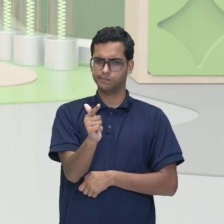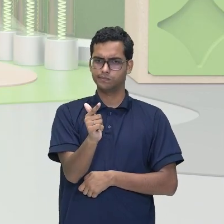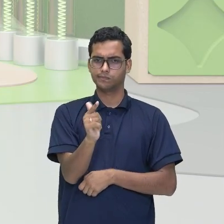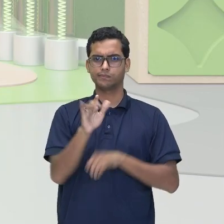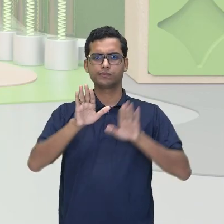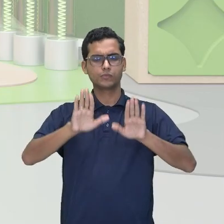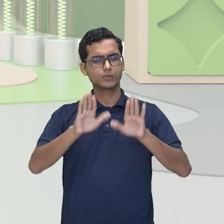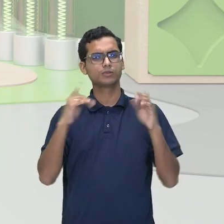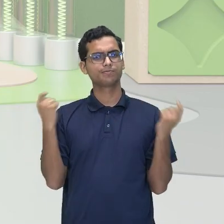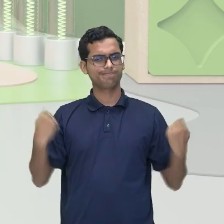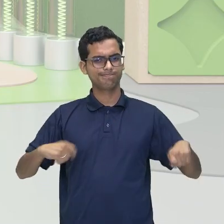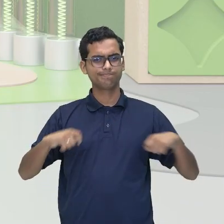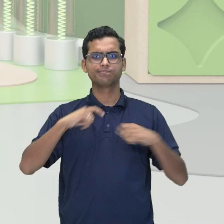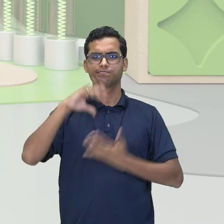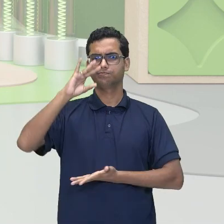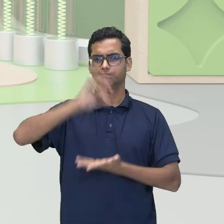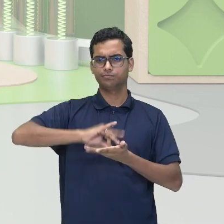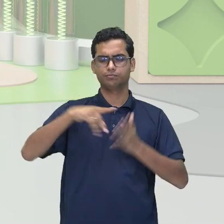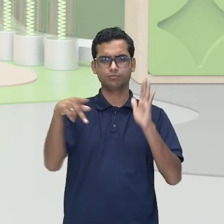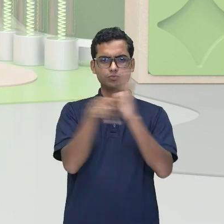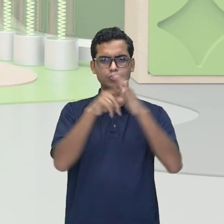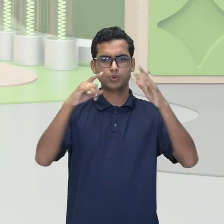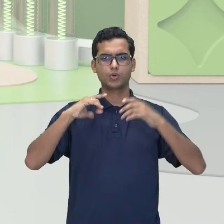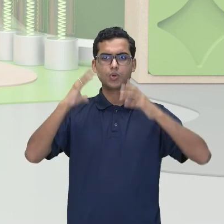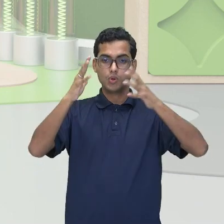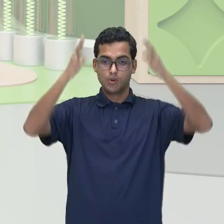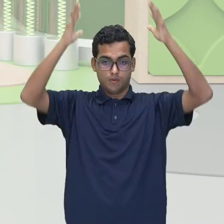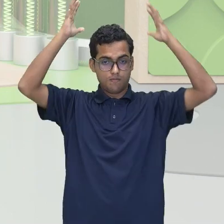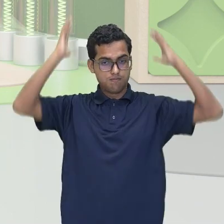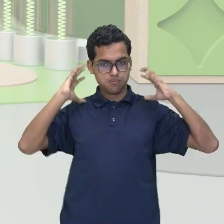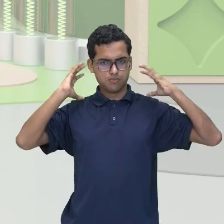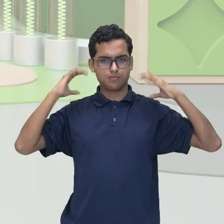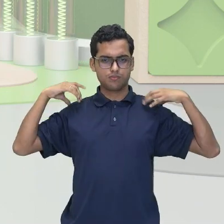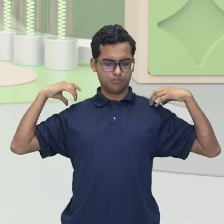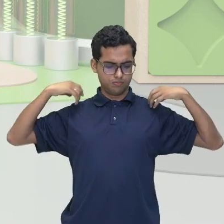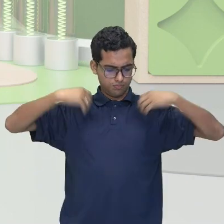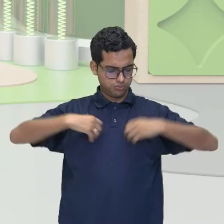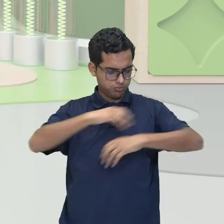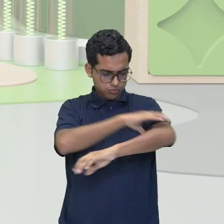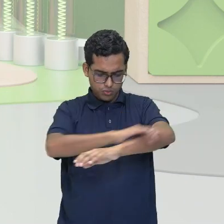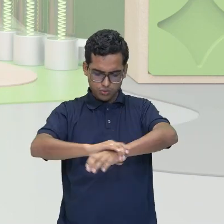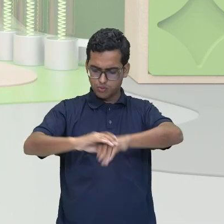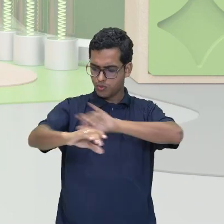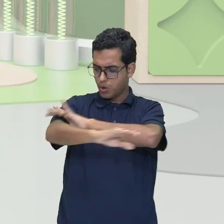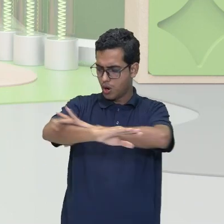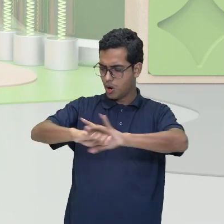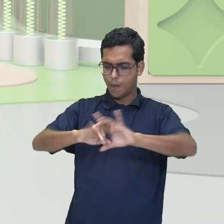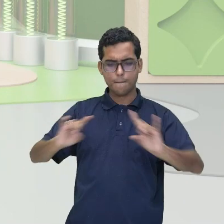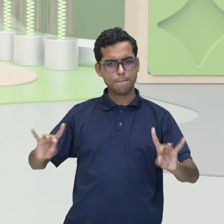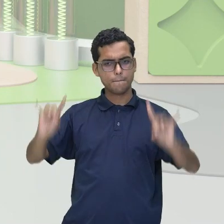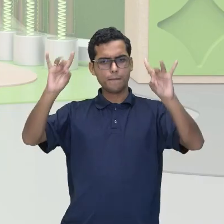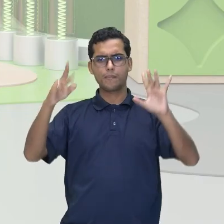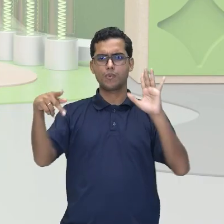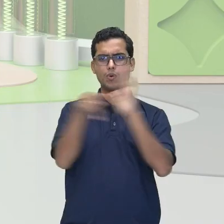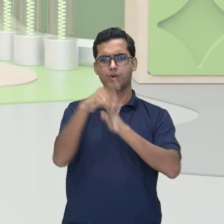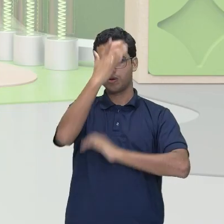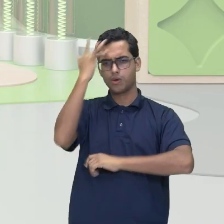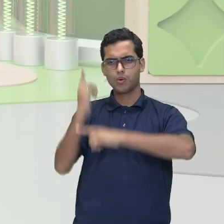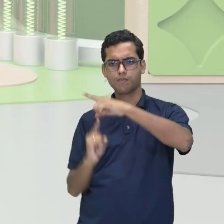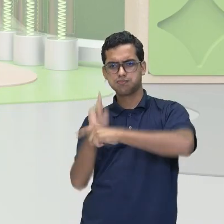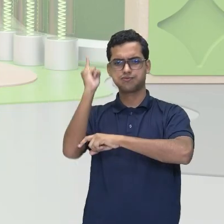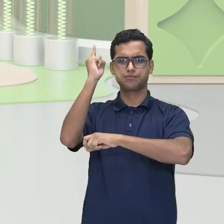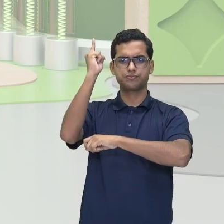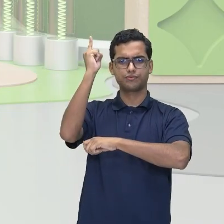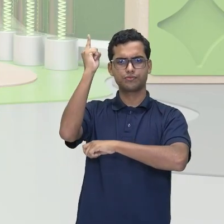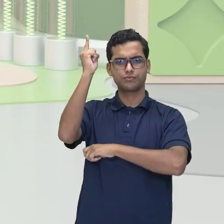porque precisa colocar ali um traje de astronauta, e aí eu pedi a ajuda de um amigo, o meu